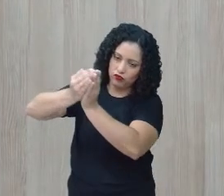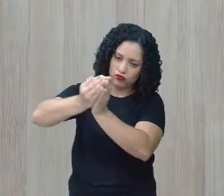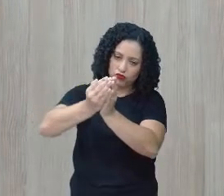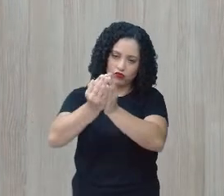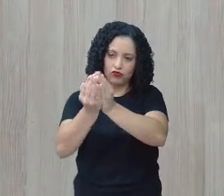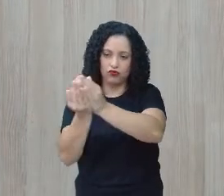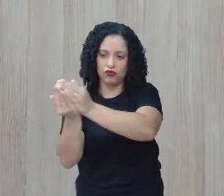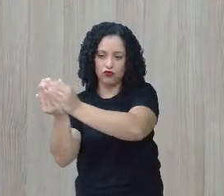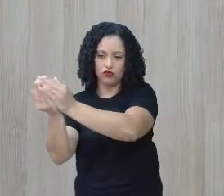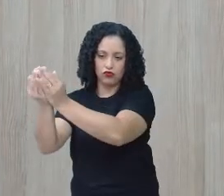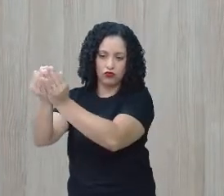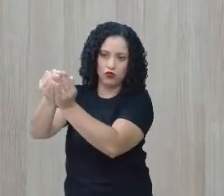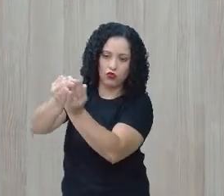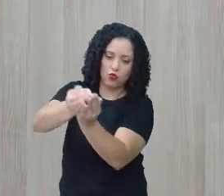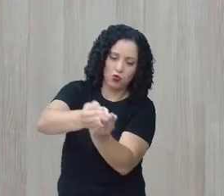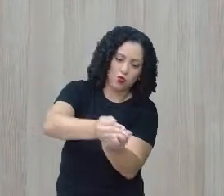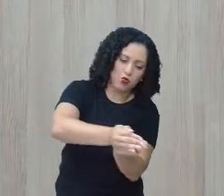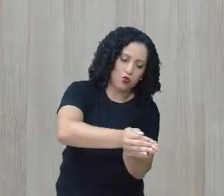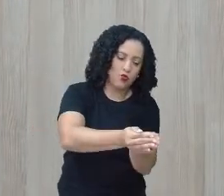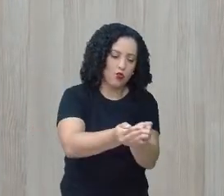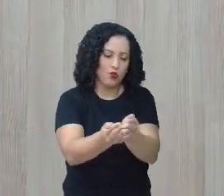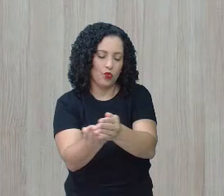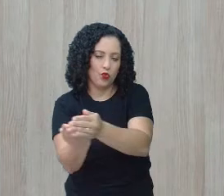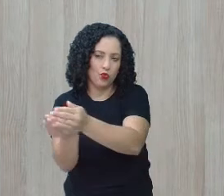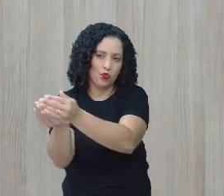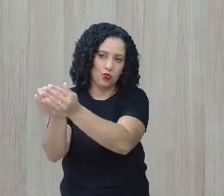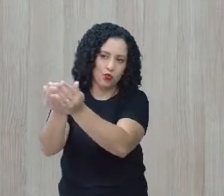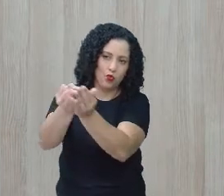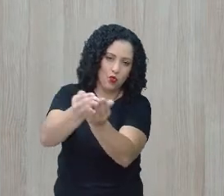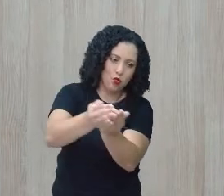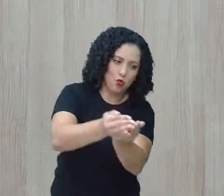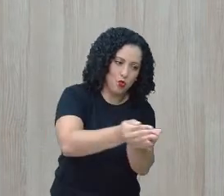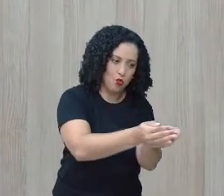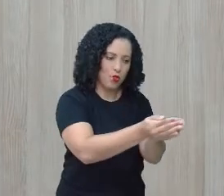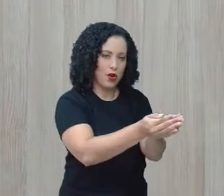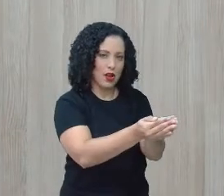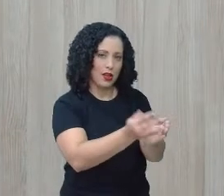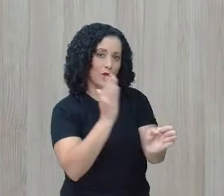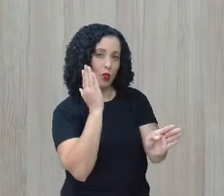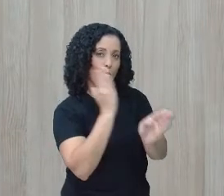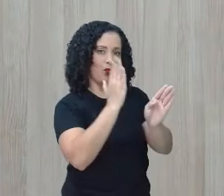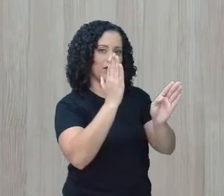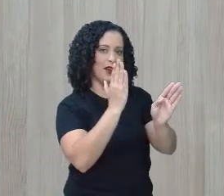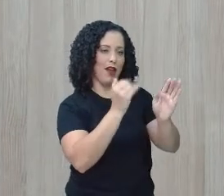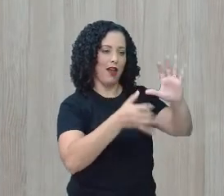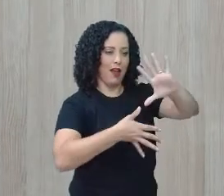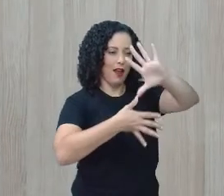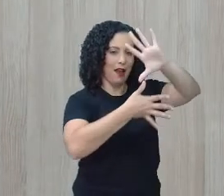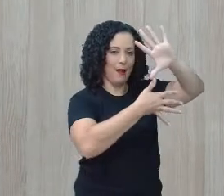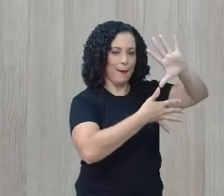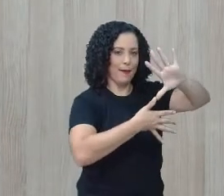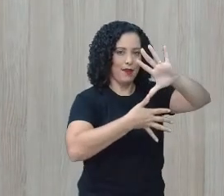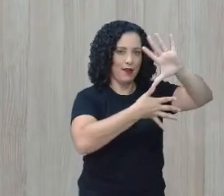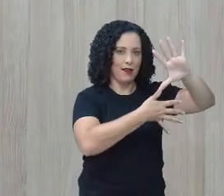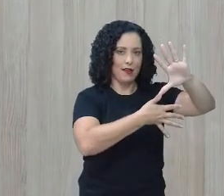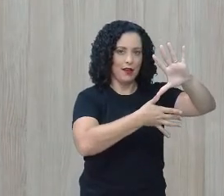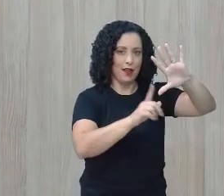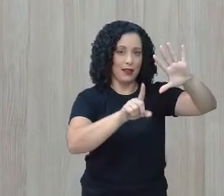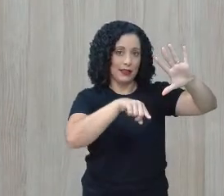ó, e ele vai, segue, aí chega, ó, às Américas, depois ele